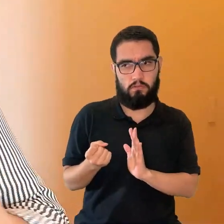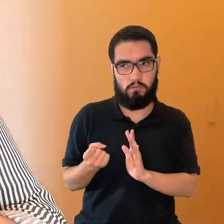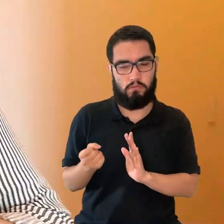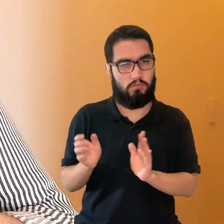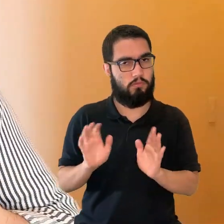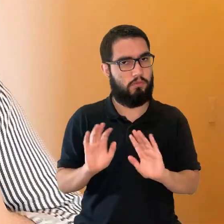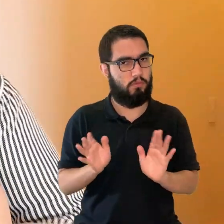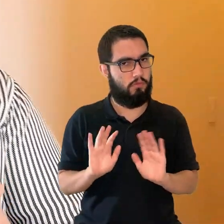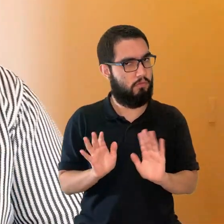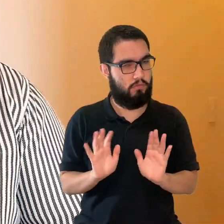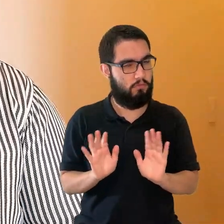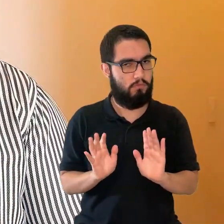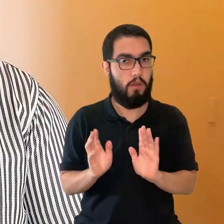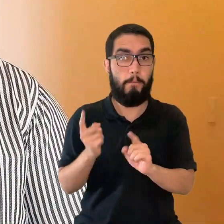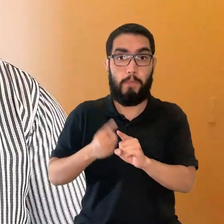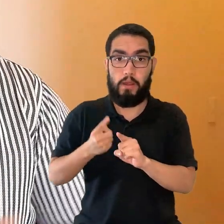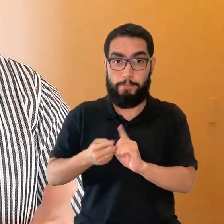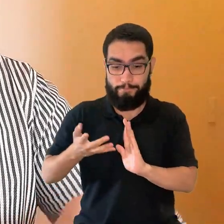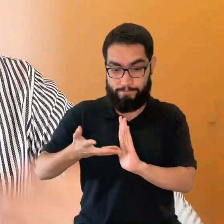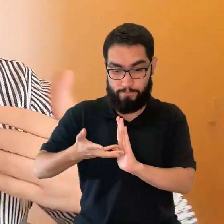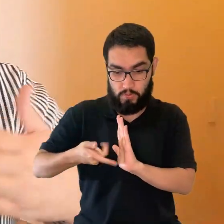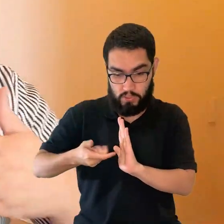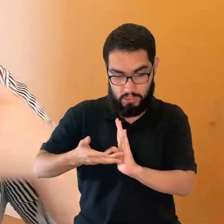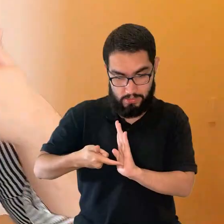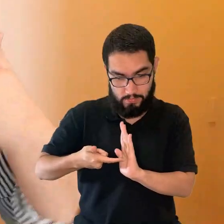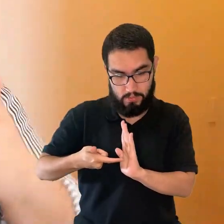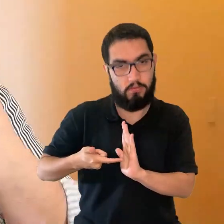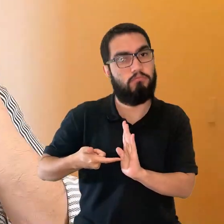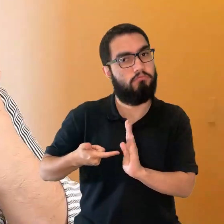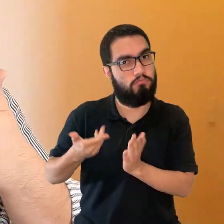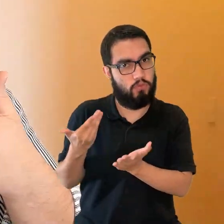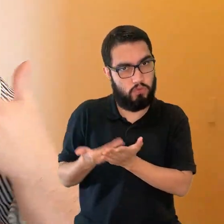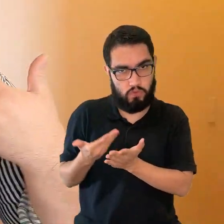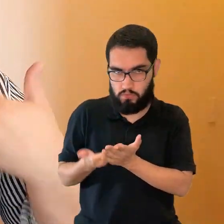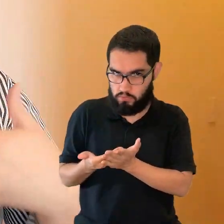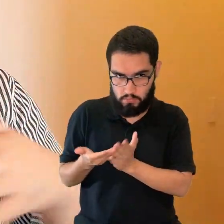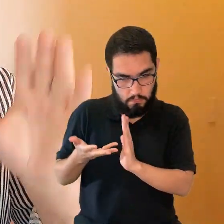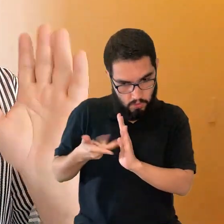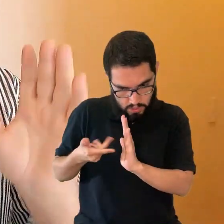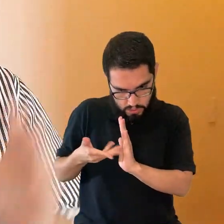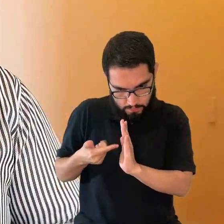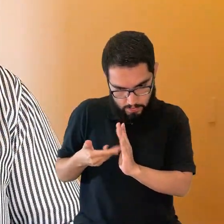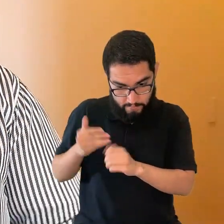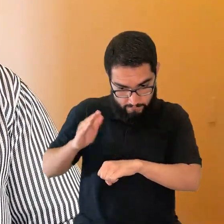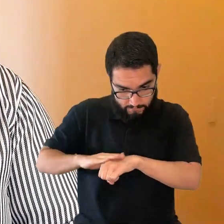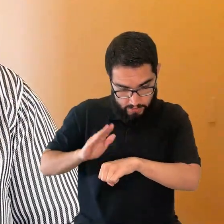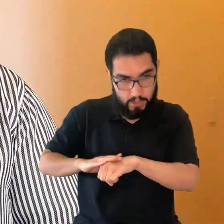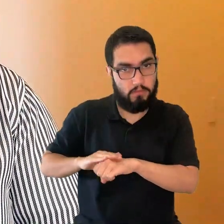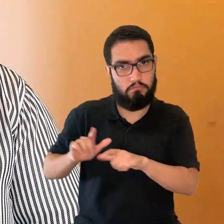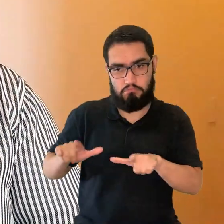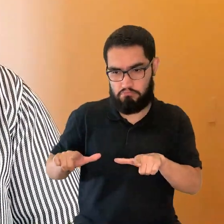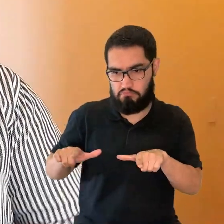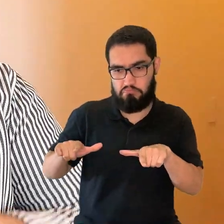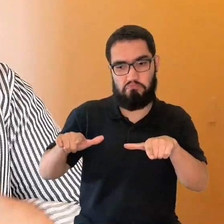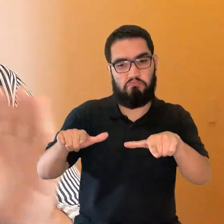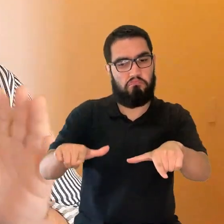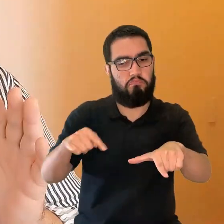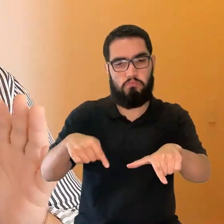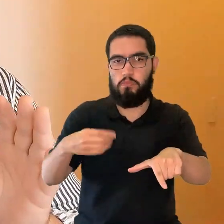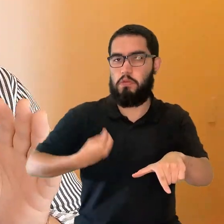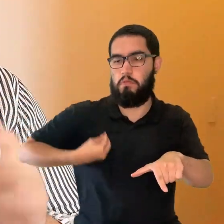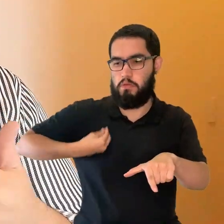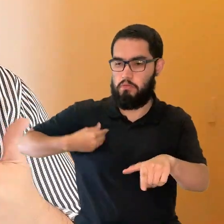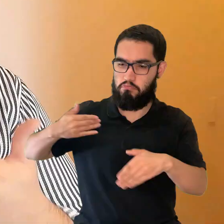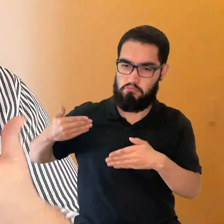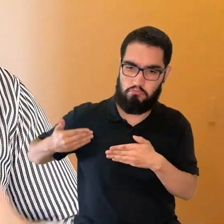sei se você quis dizer da questão do ProLibras. Quem fez ProLibras e vai ter essa certificação para o resto da vida. É